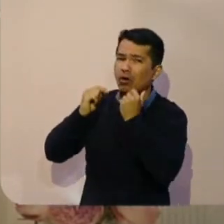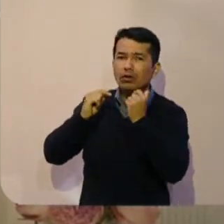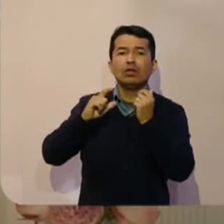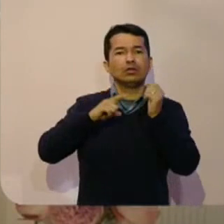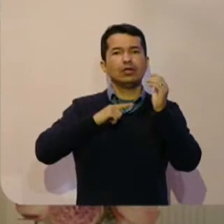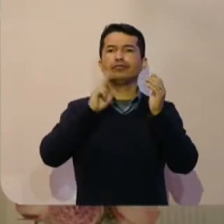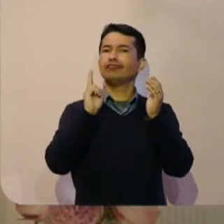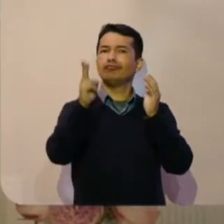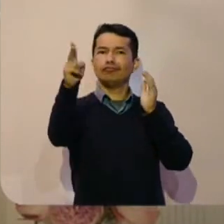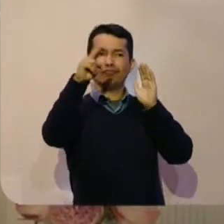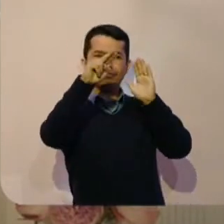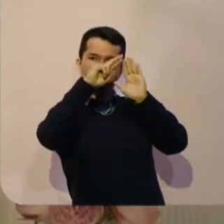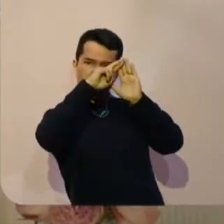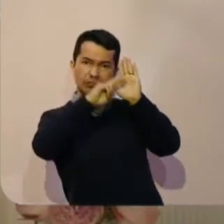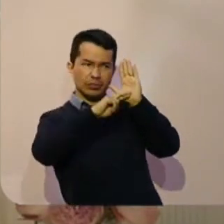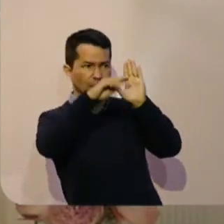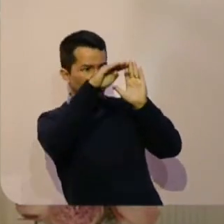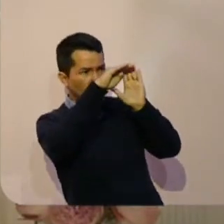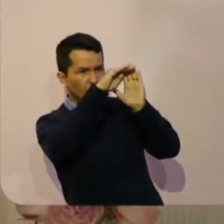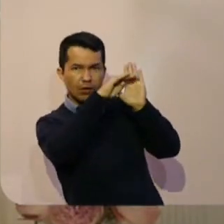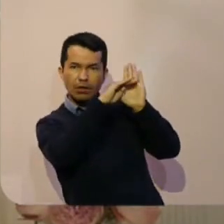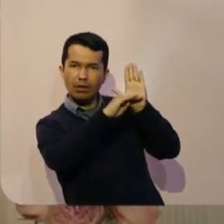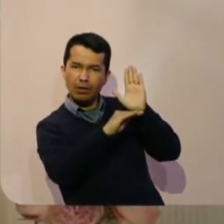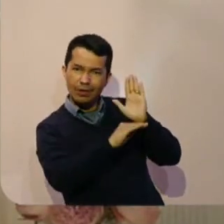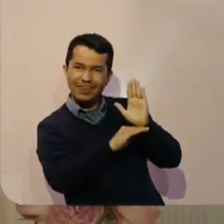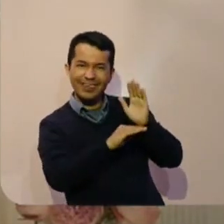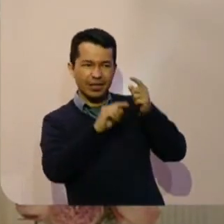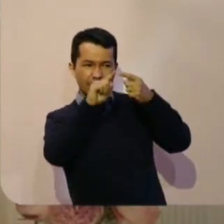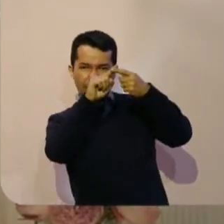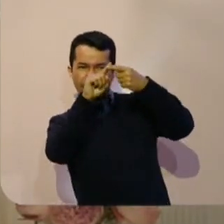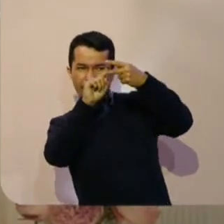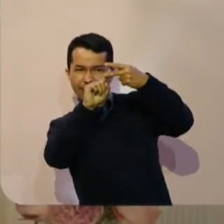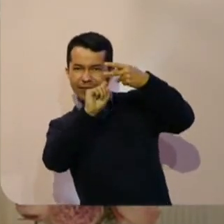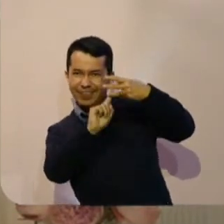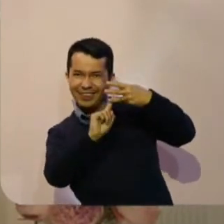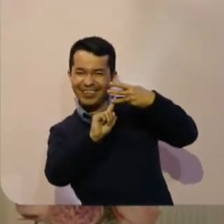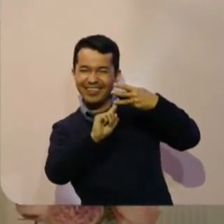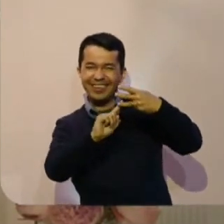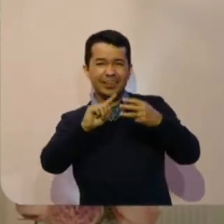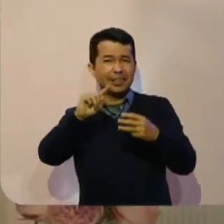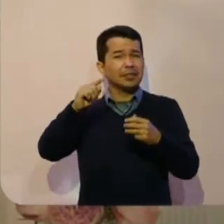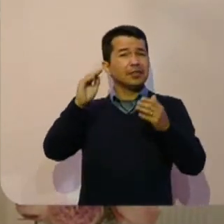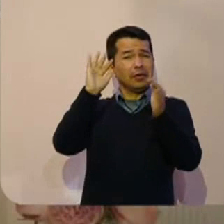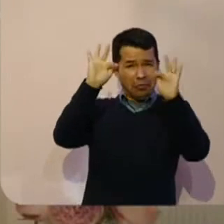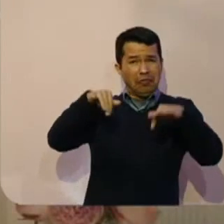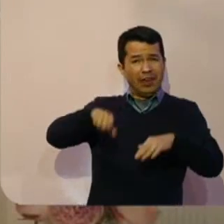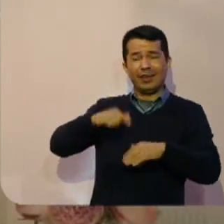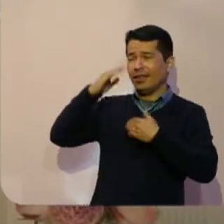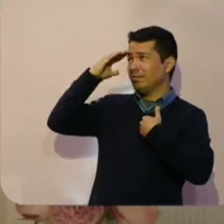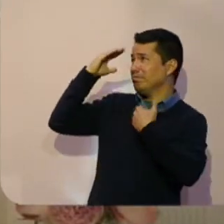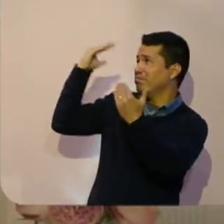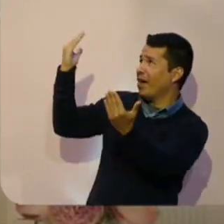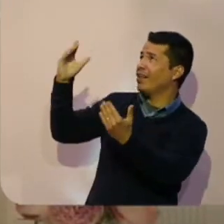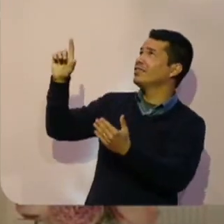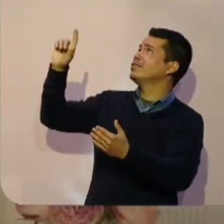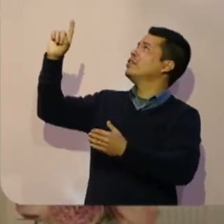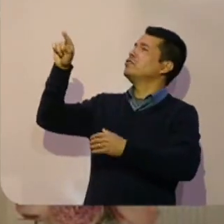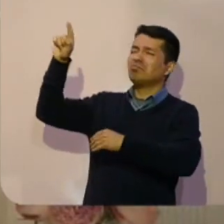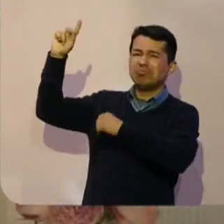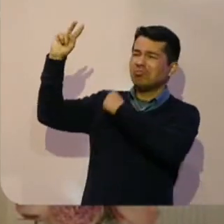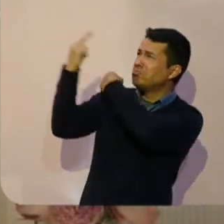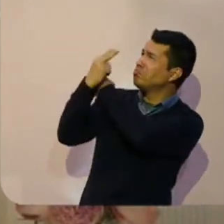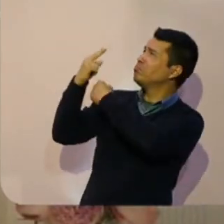no amor de Deus, na bondade de Deus, na força de Deus, e já agradecer por coisas que ainda nem aconteceram, mas agradecer